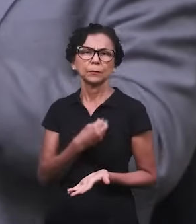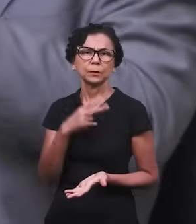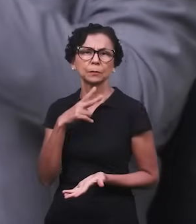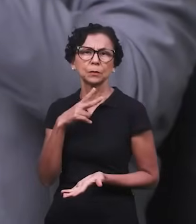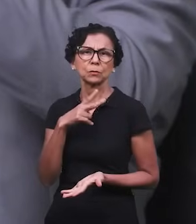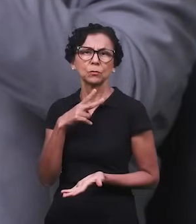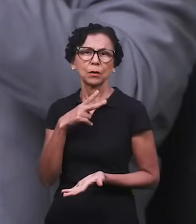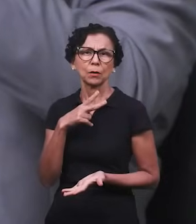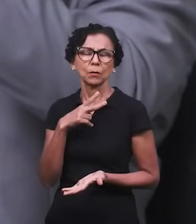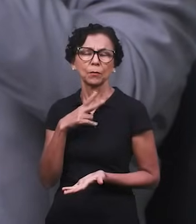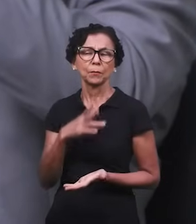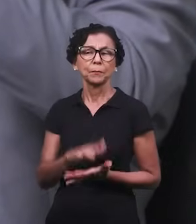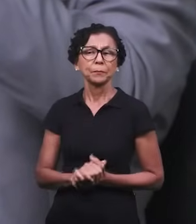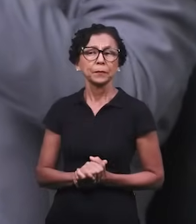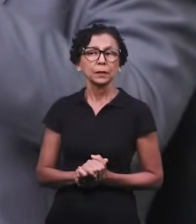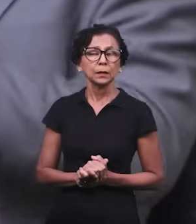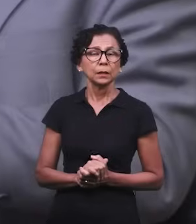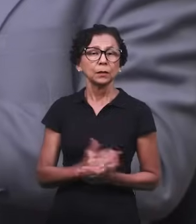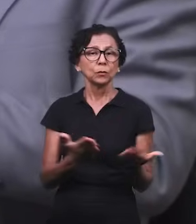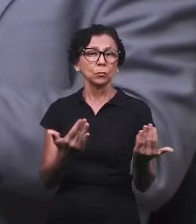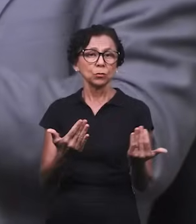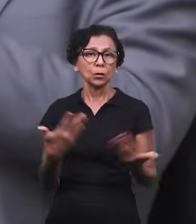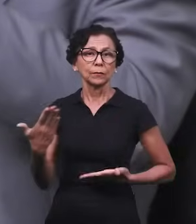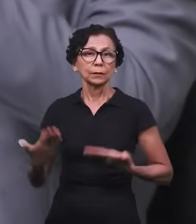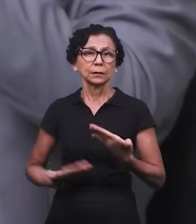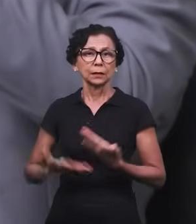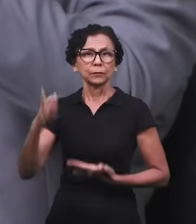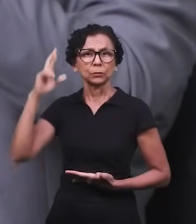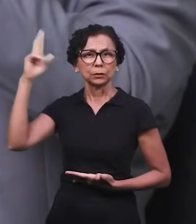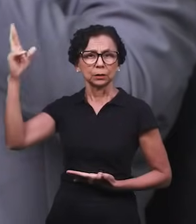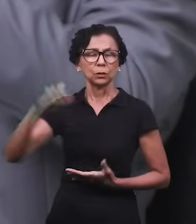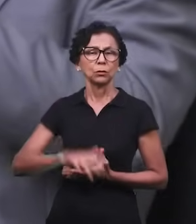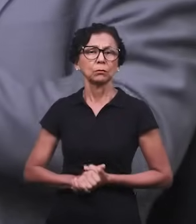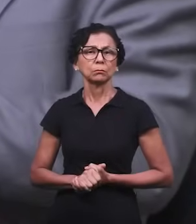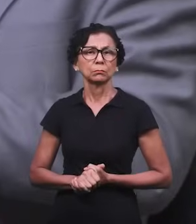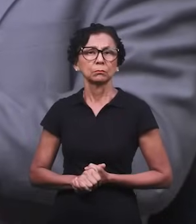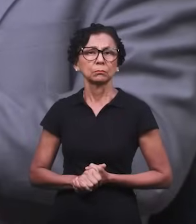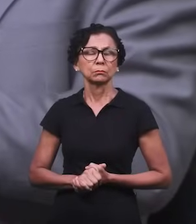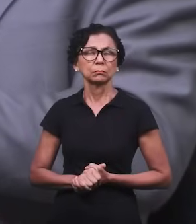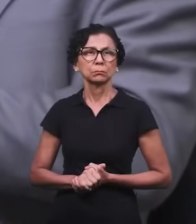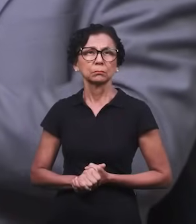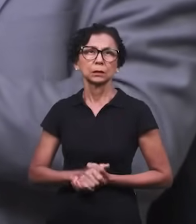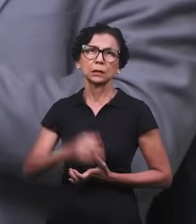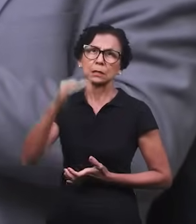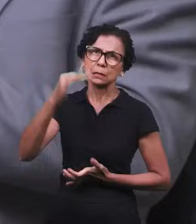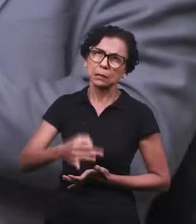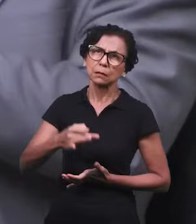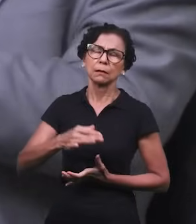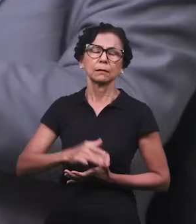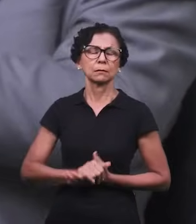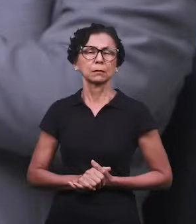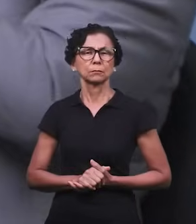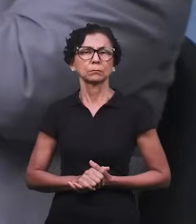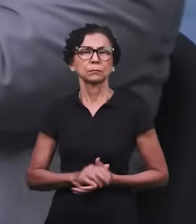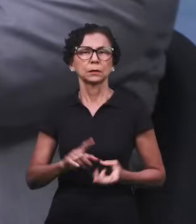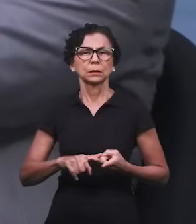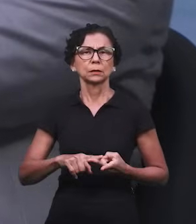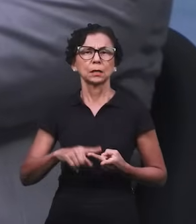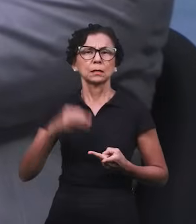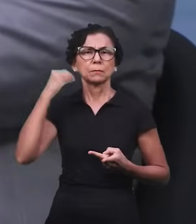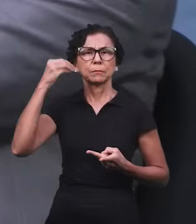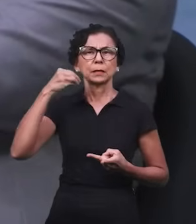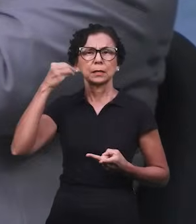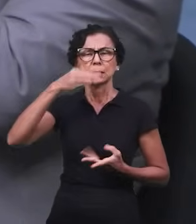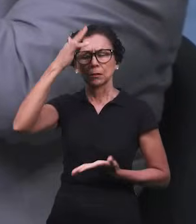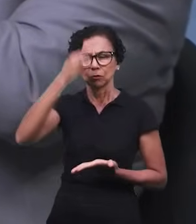certezas, ele tem uma experiência de fé, ele tem uma experiência de identidade de servo, isso o fortalece